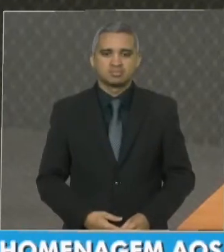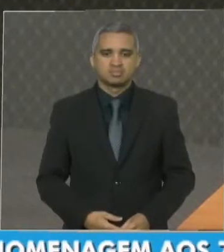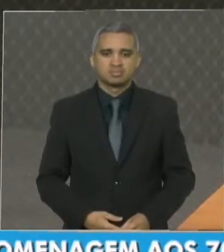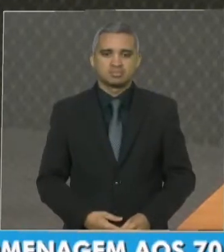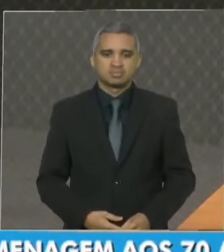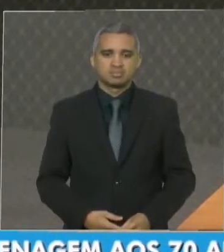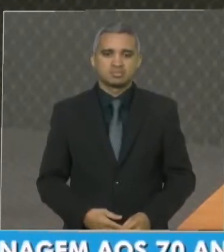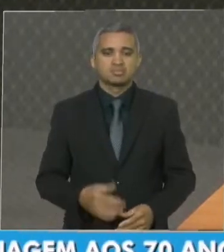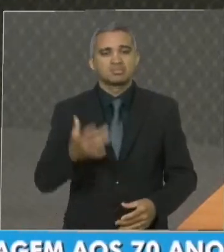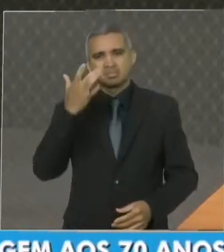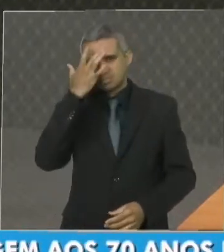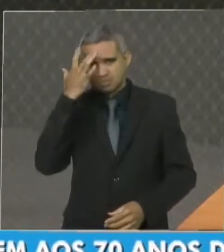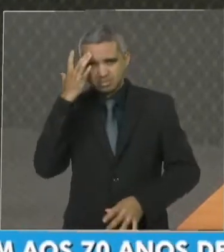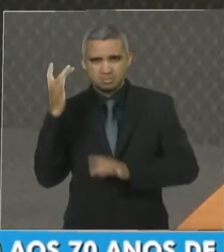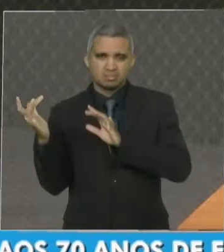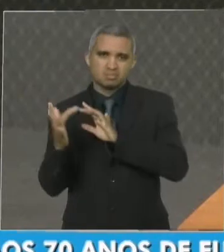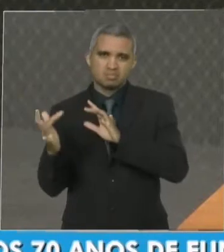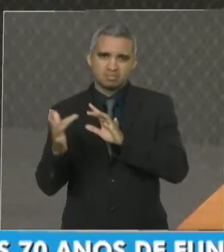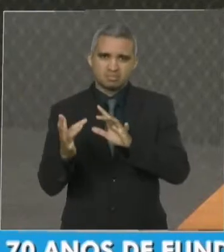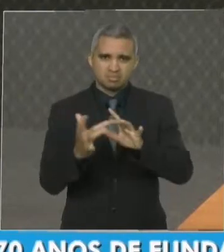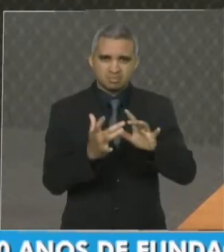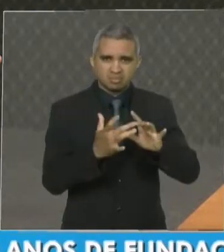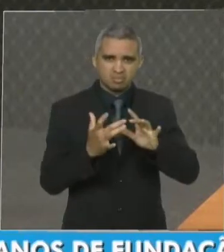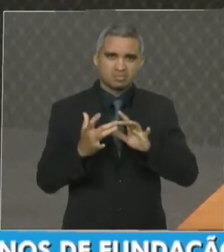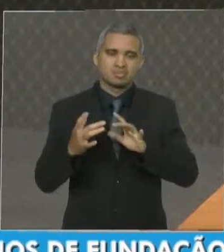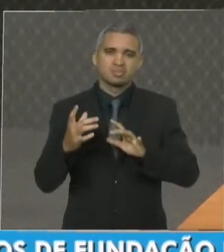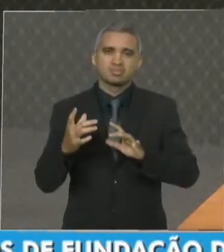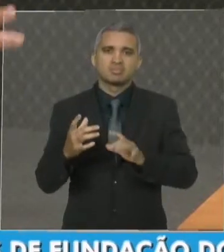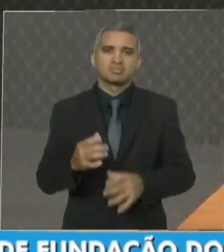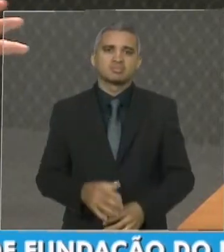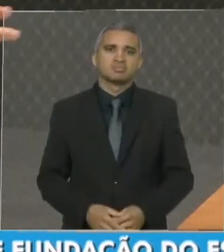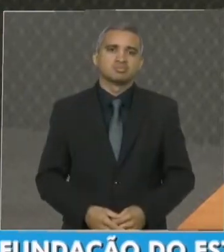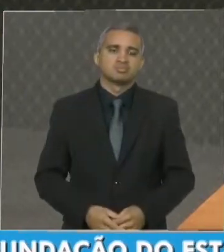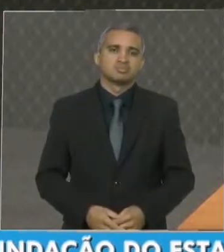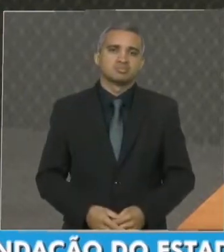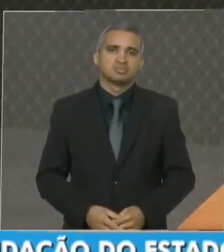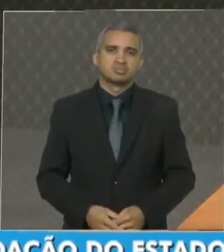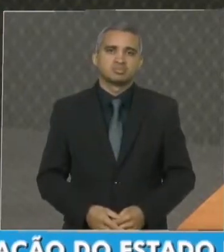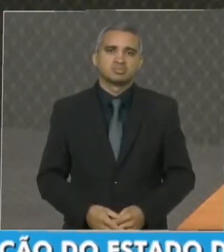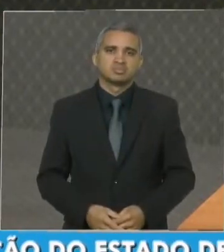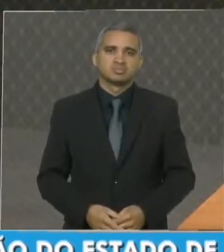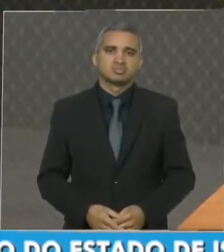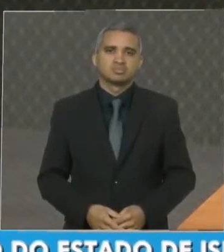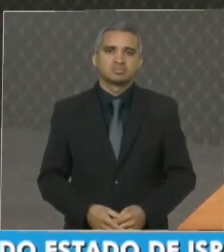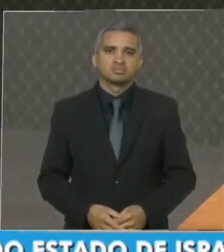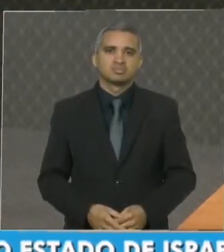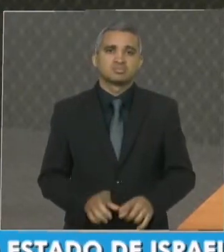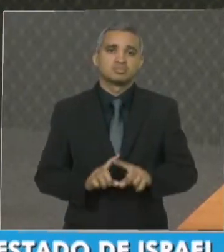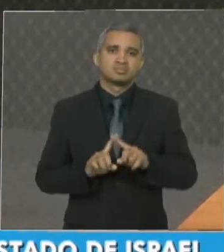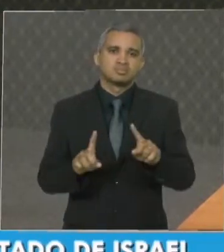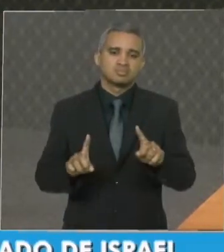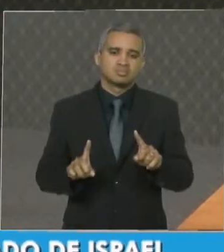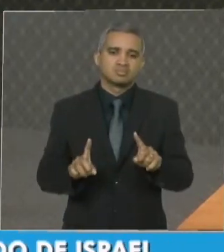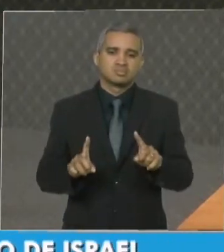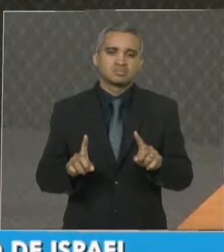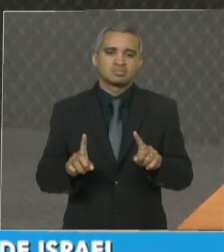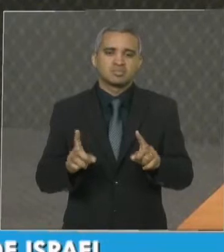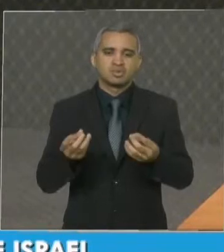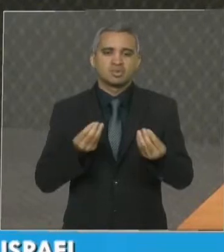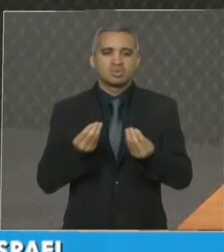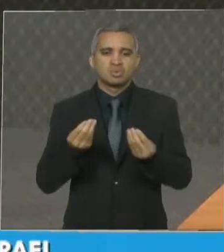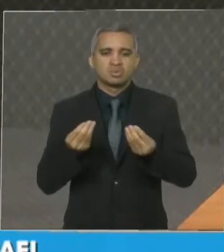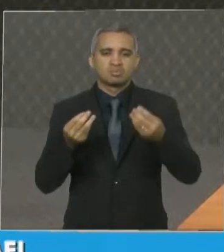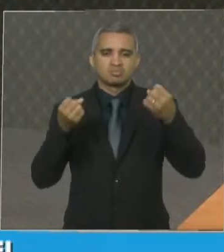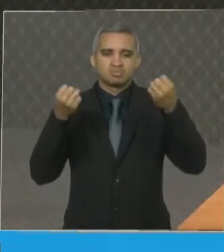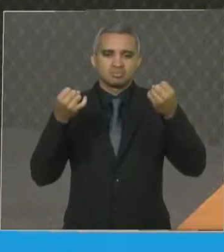pessoas comigo que sabem quase muito, mas eu não rezo, não tenho, como disse, a vergonha de falar que não